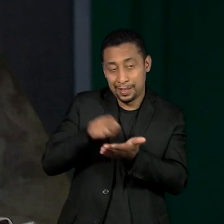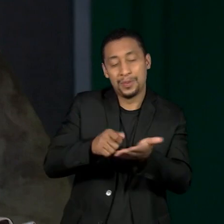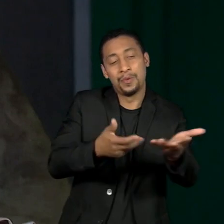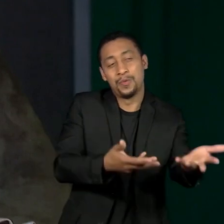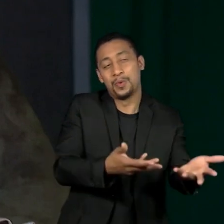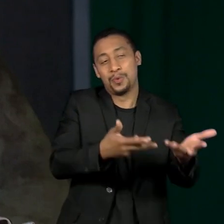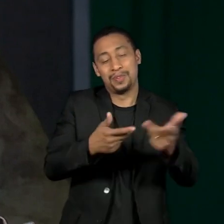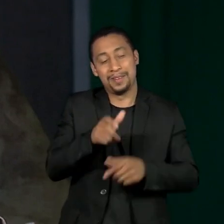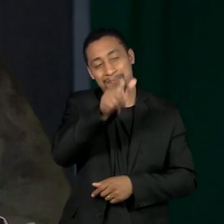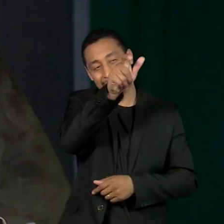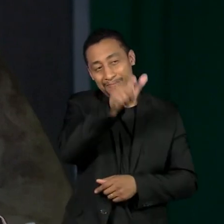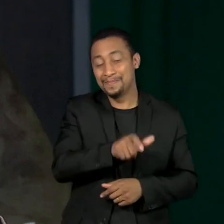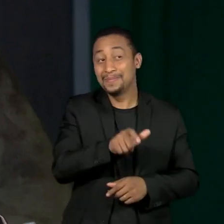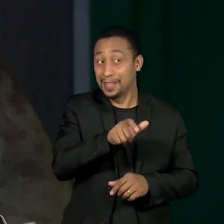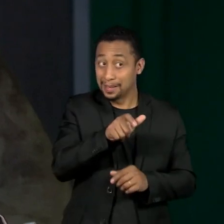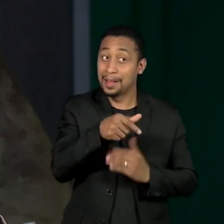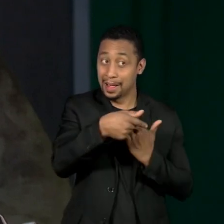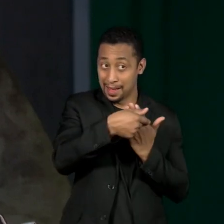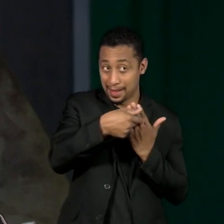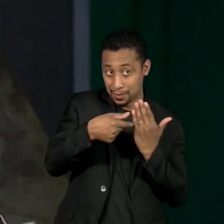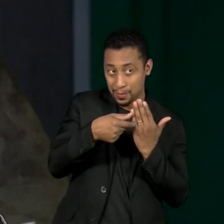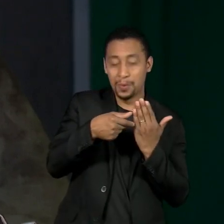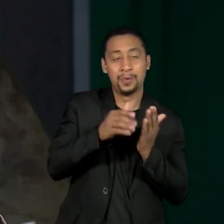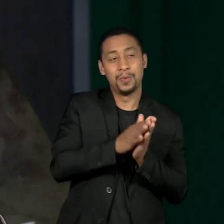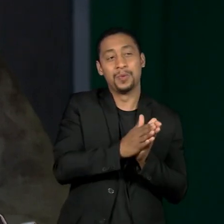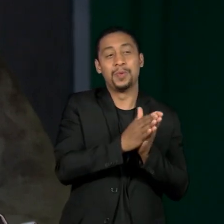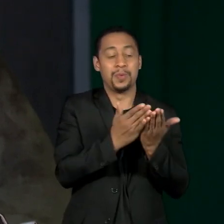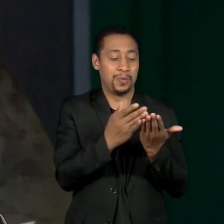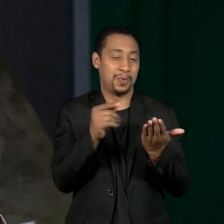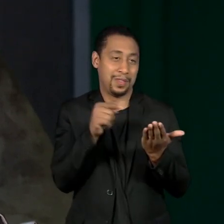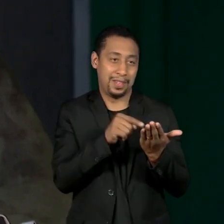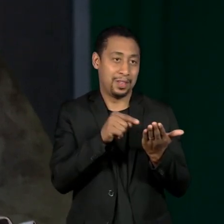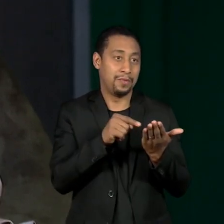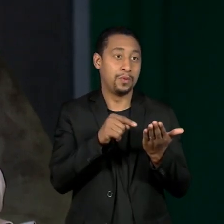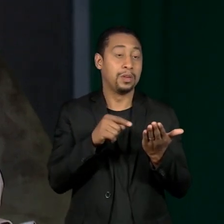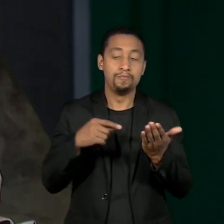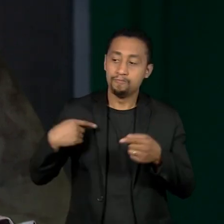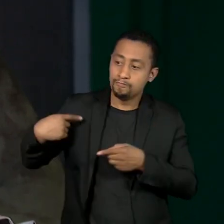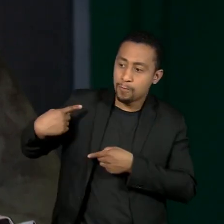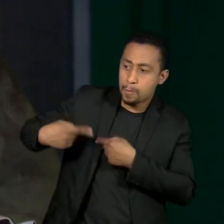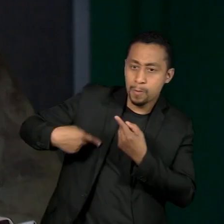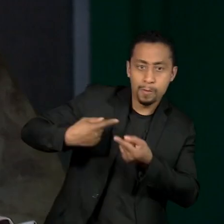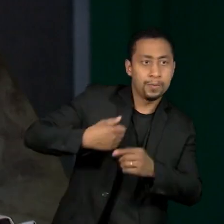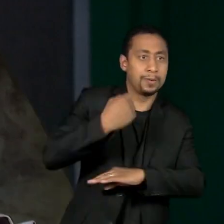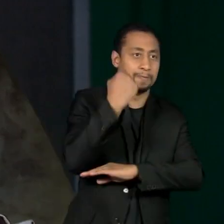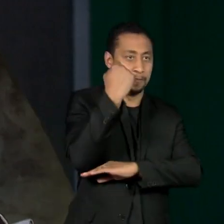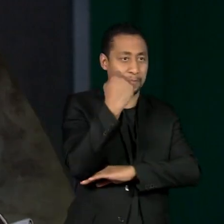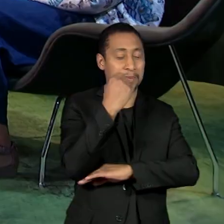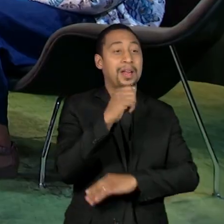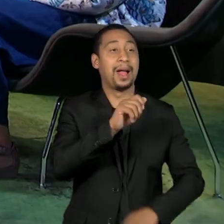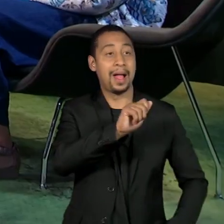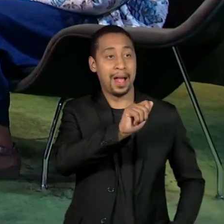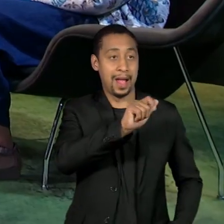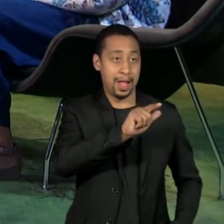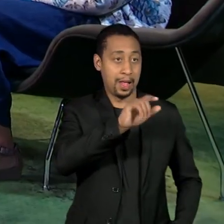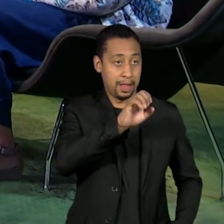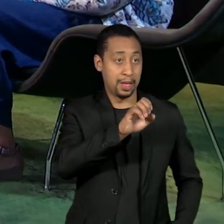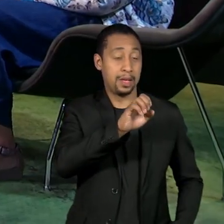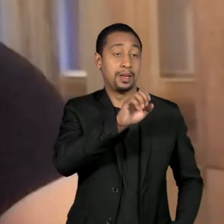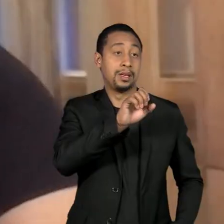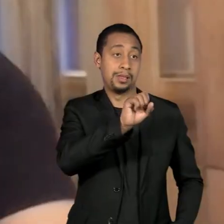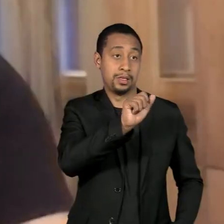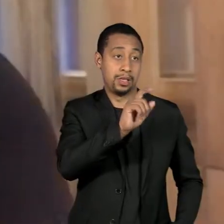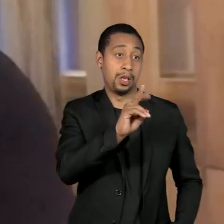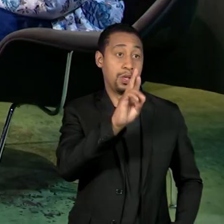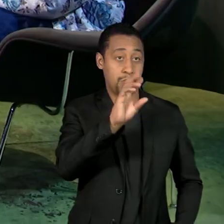aqui o premiado, autor do livro que chama Rastro de Resistência, Alê Santos. Alê, muito